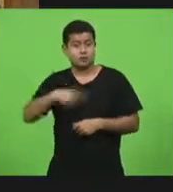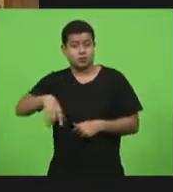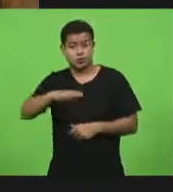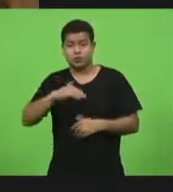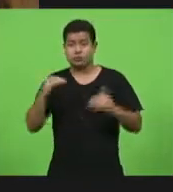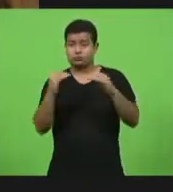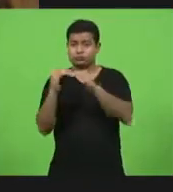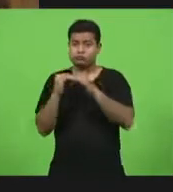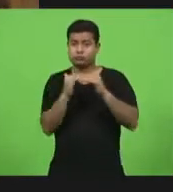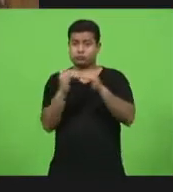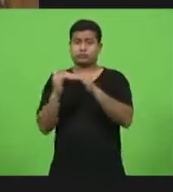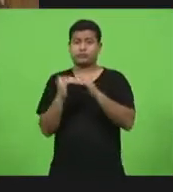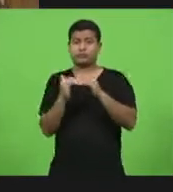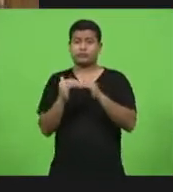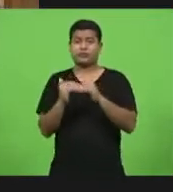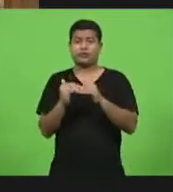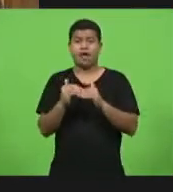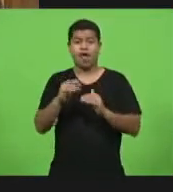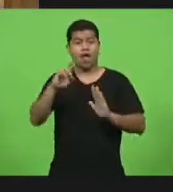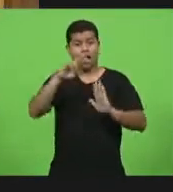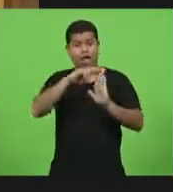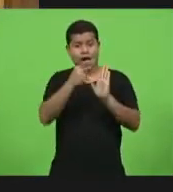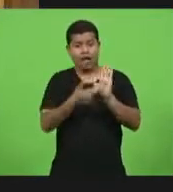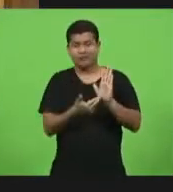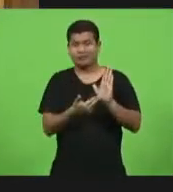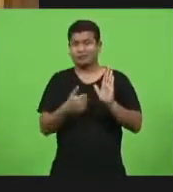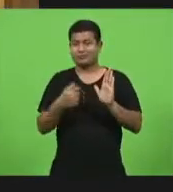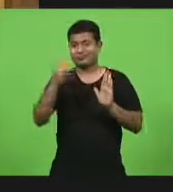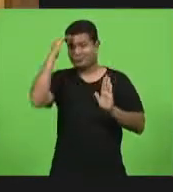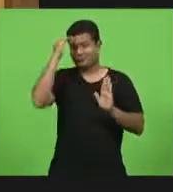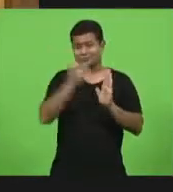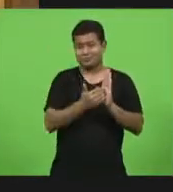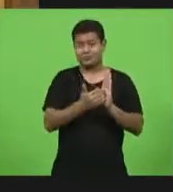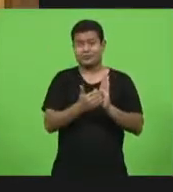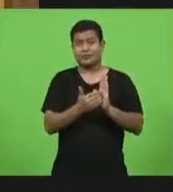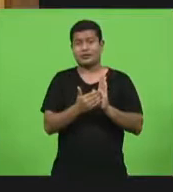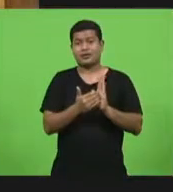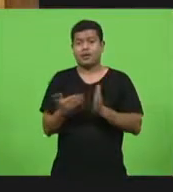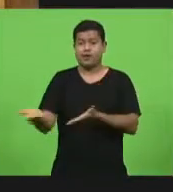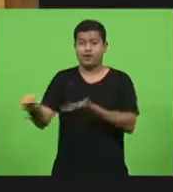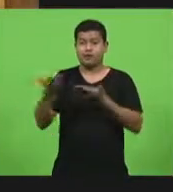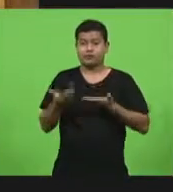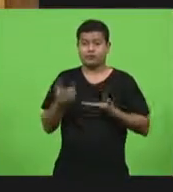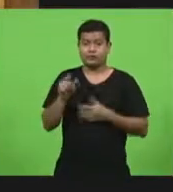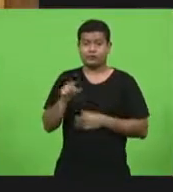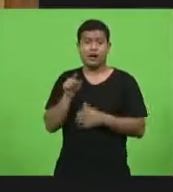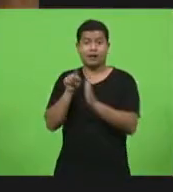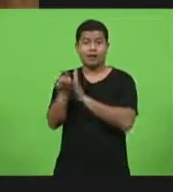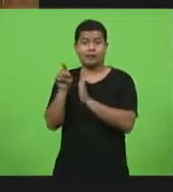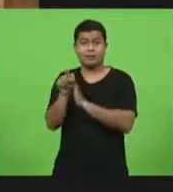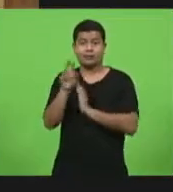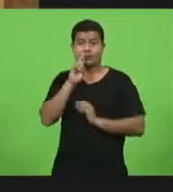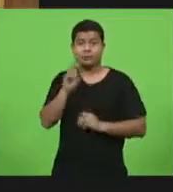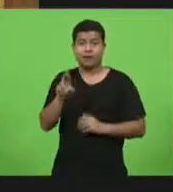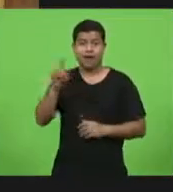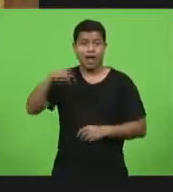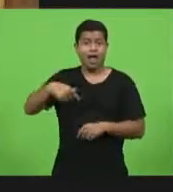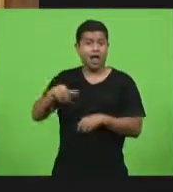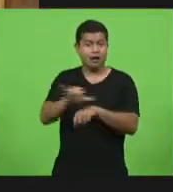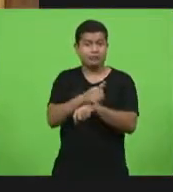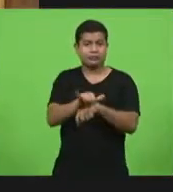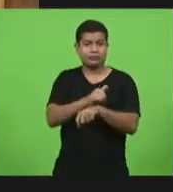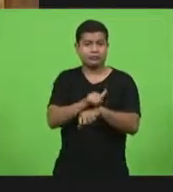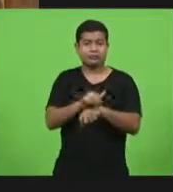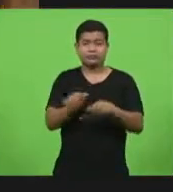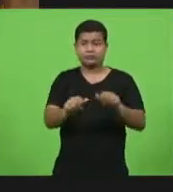regimental não poder convidar quem pode responder nossas perguntas. E, como eu disse, a sessão especial ela é uma ferramenta legislativa,